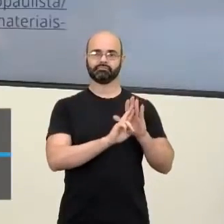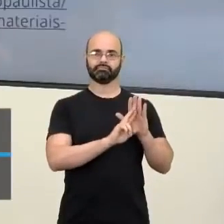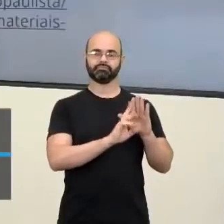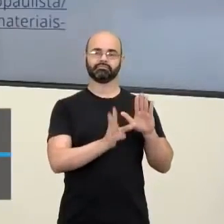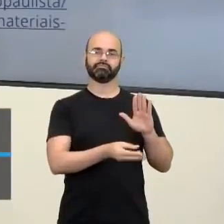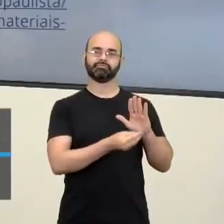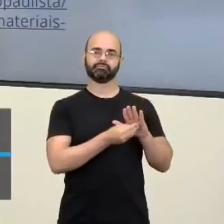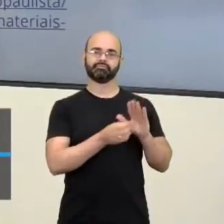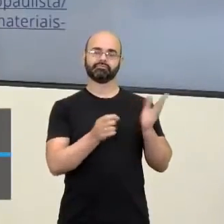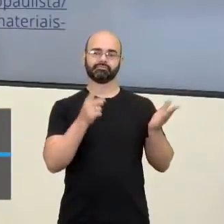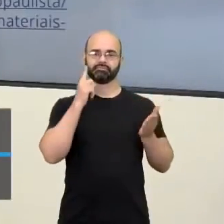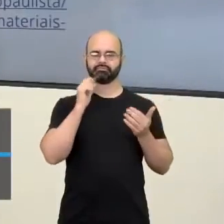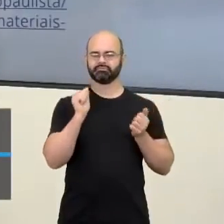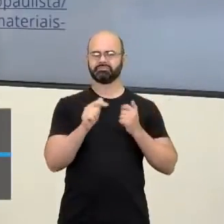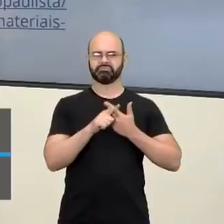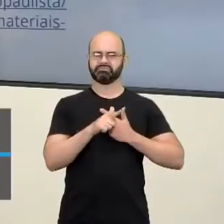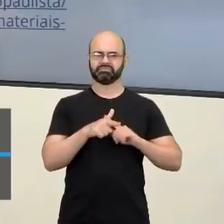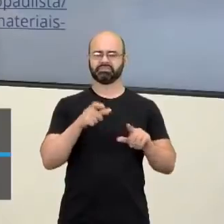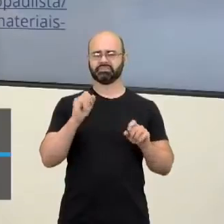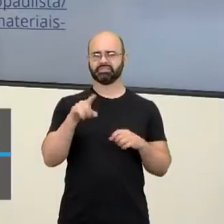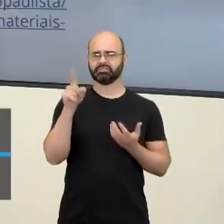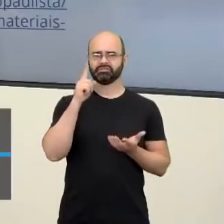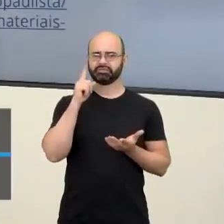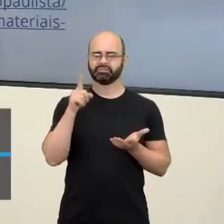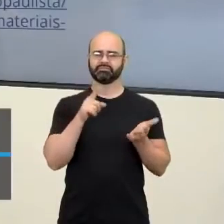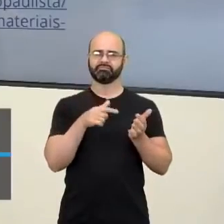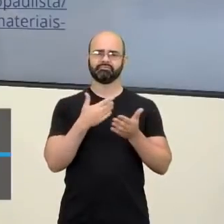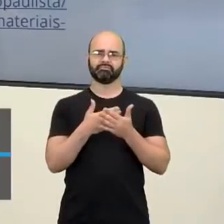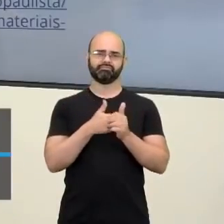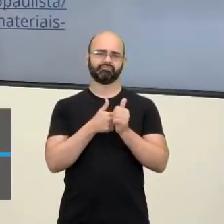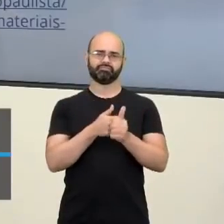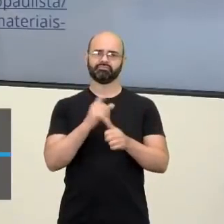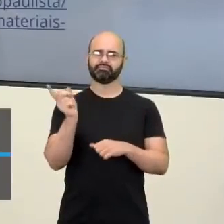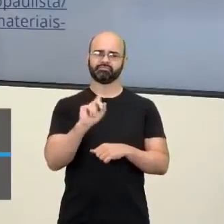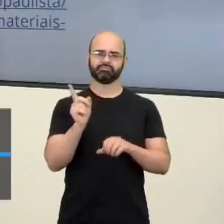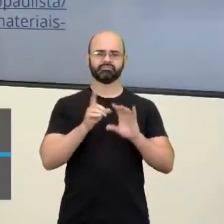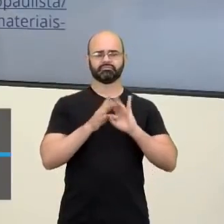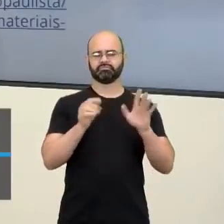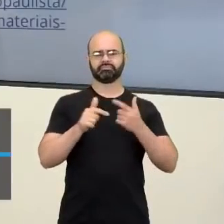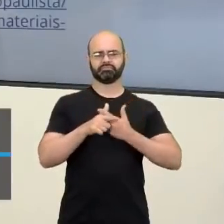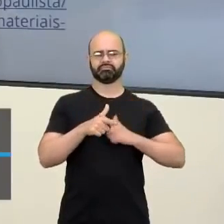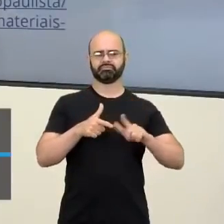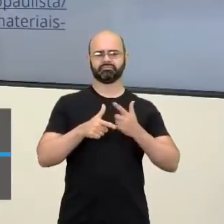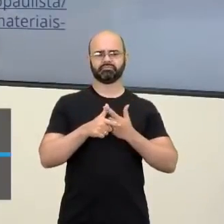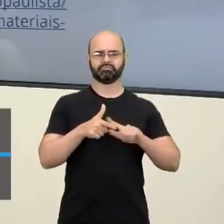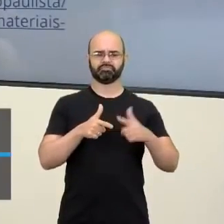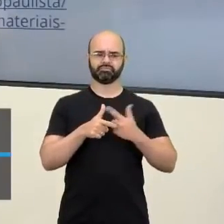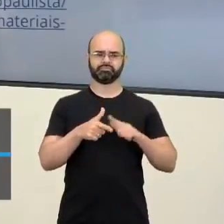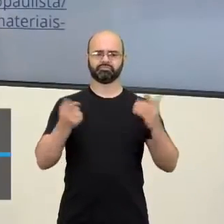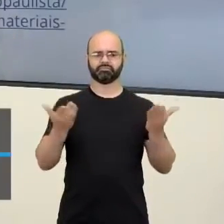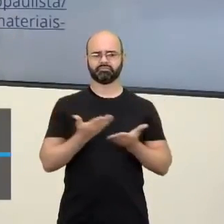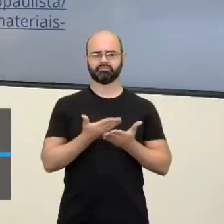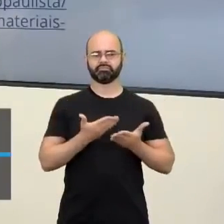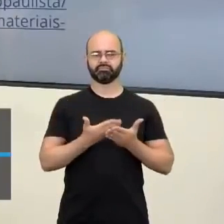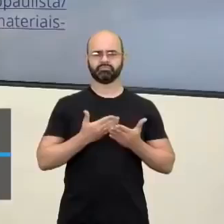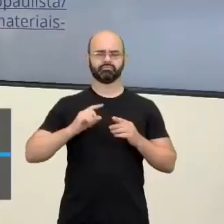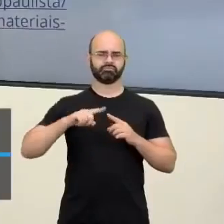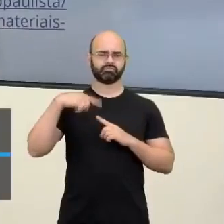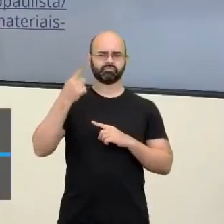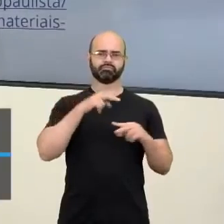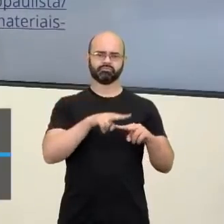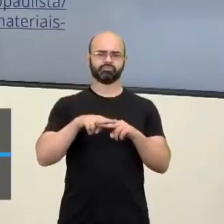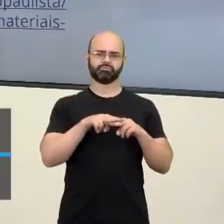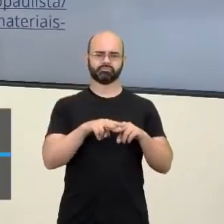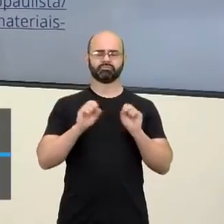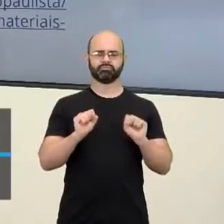repositório, a primeira parte, mas não tem problema se você não acompanha a aula, a gente consegue, pela aula de hoje, também entender tudo. A gente vai trabalhar